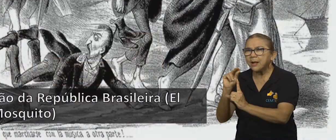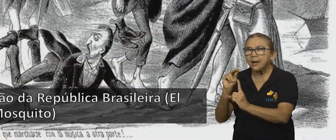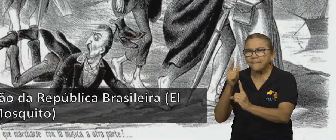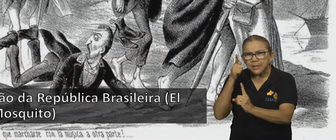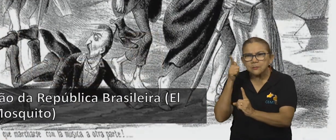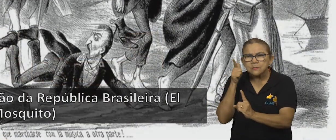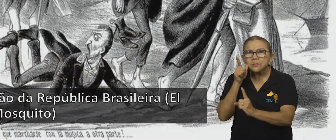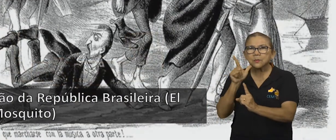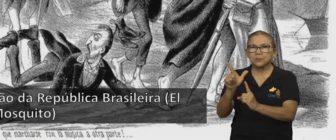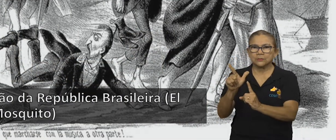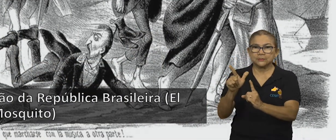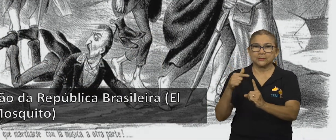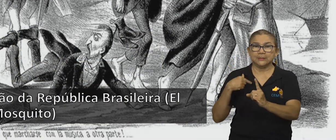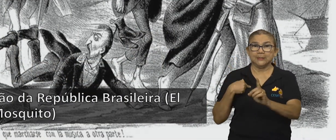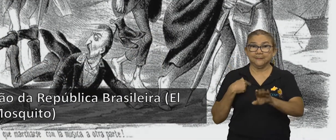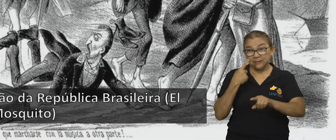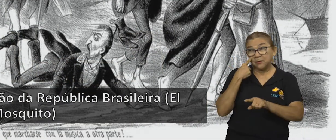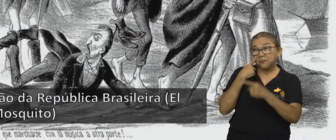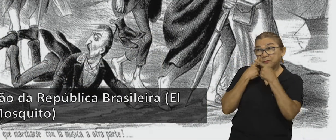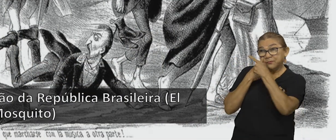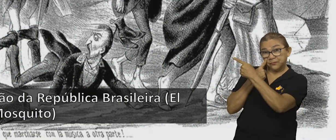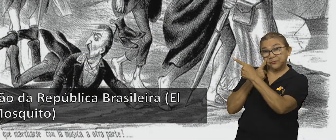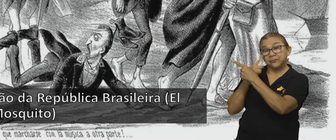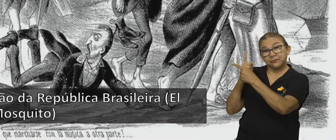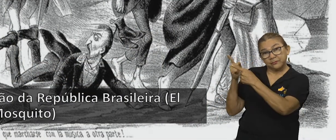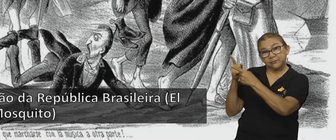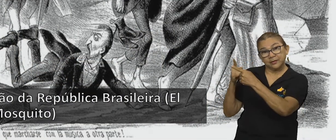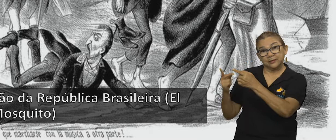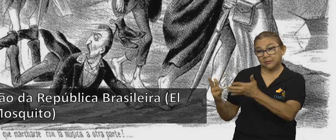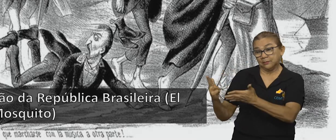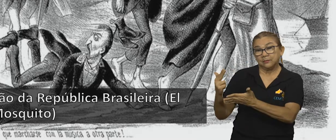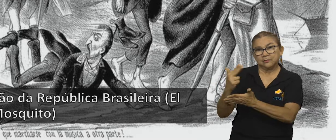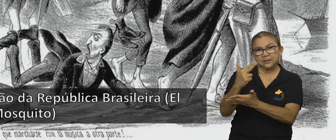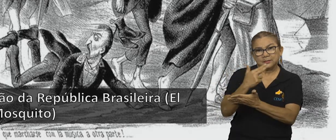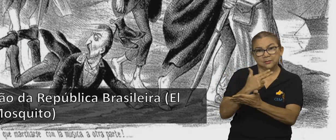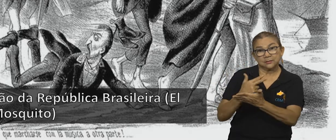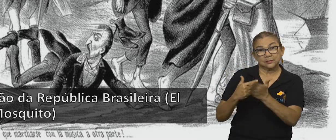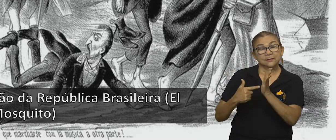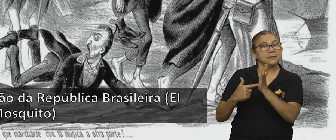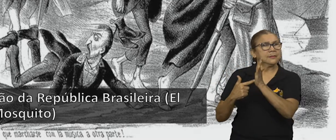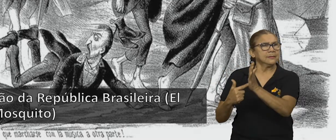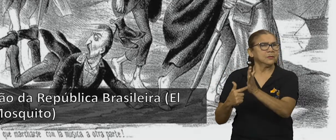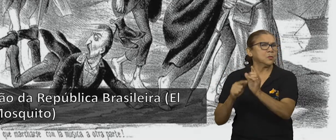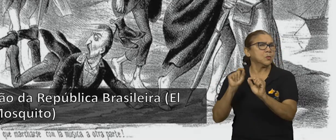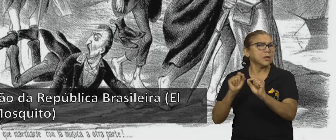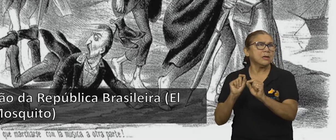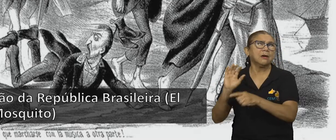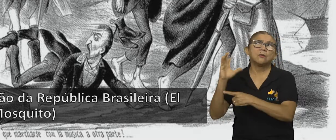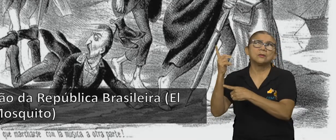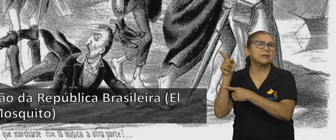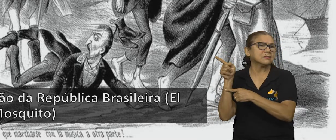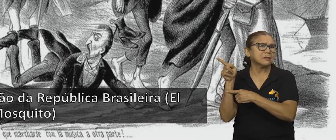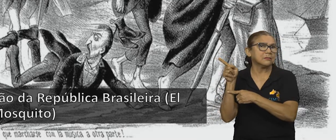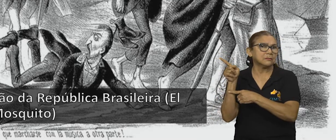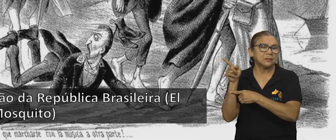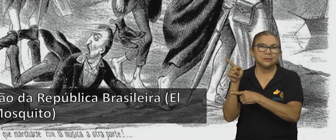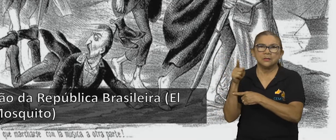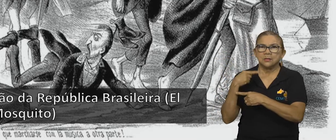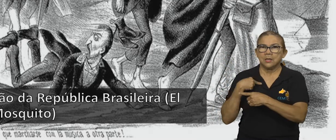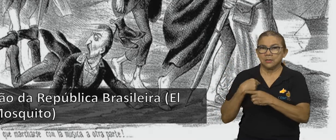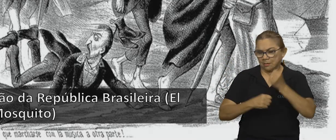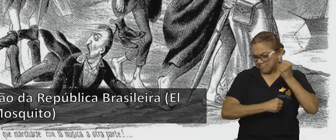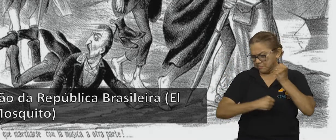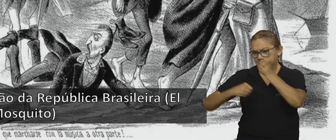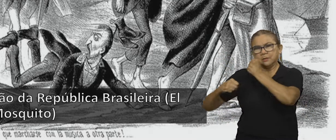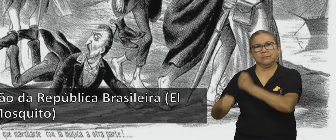Nessa charge do jornal argentino El Mosquito, vemos uma representação do que aconteceu. A República é